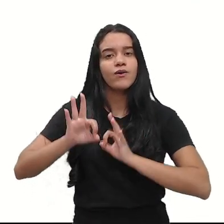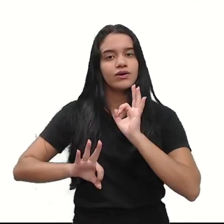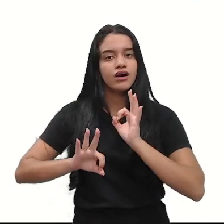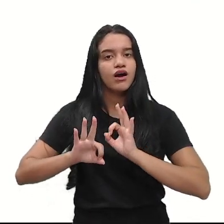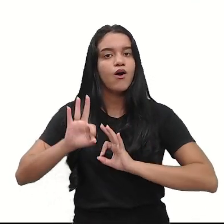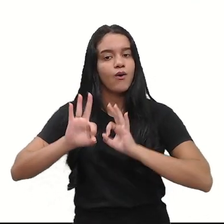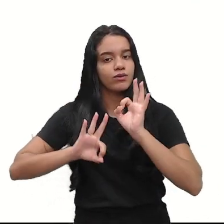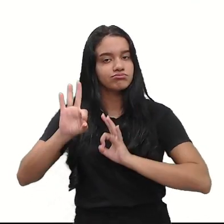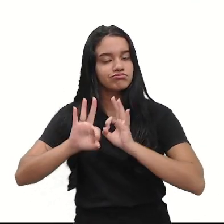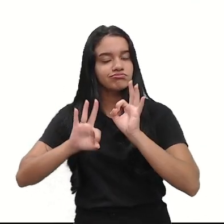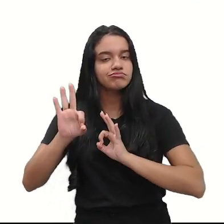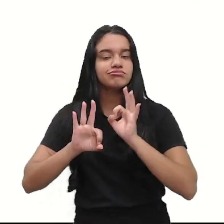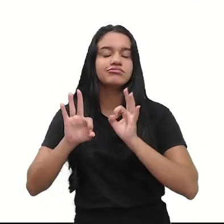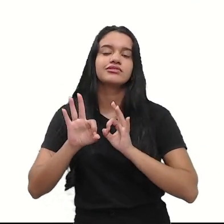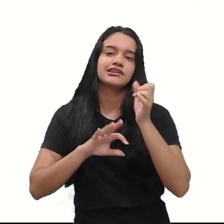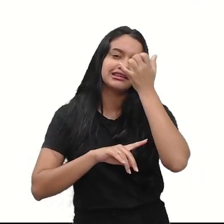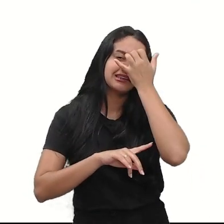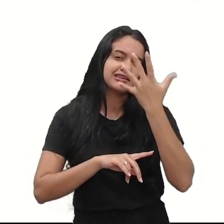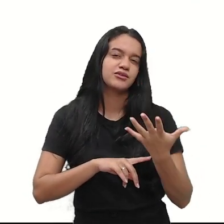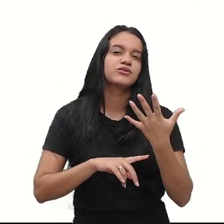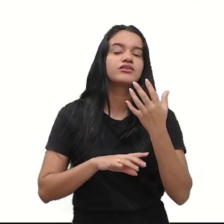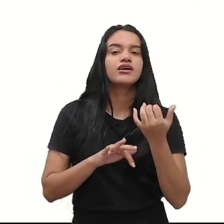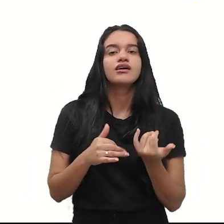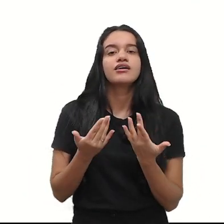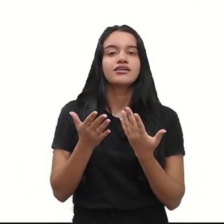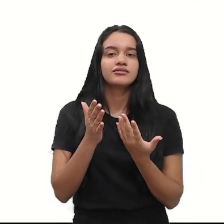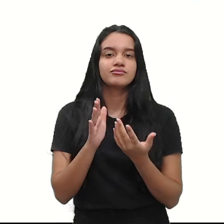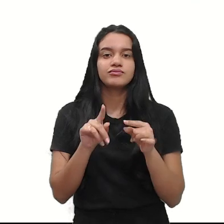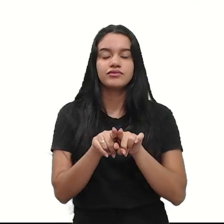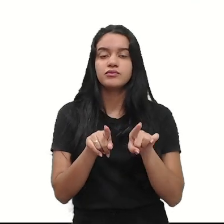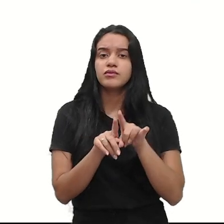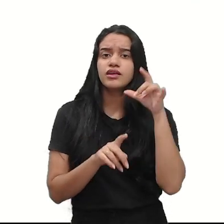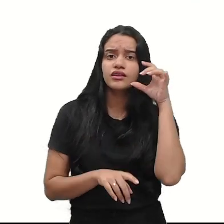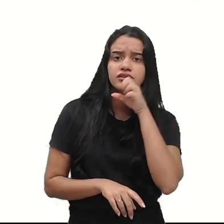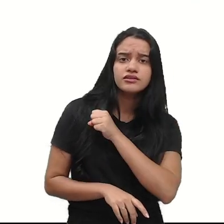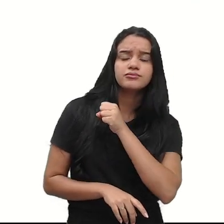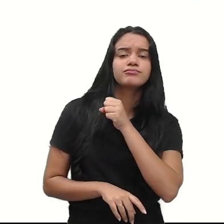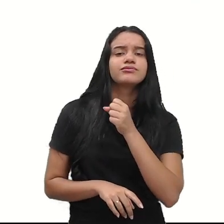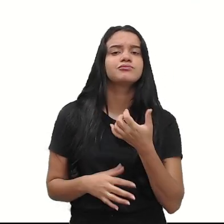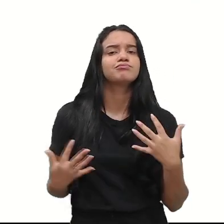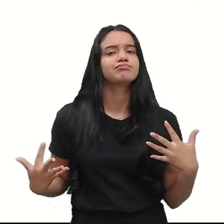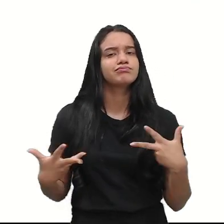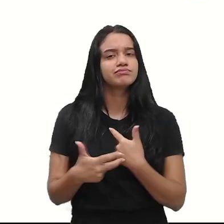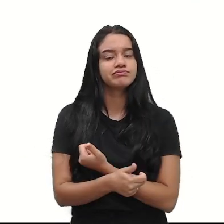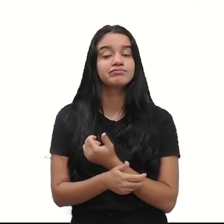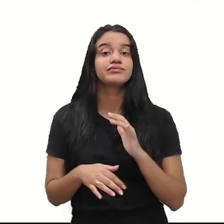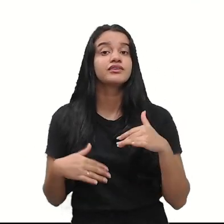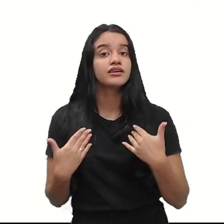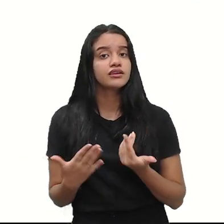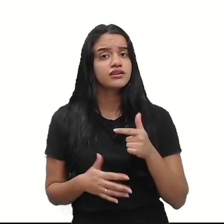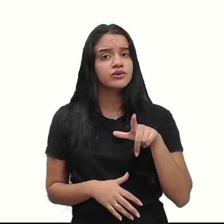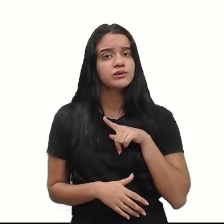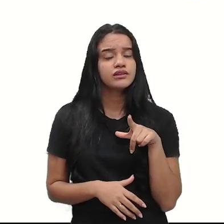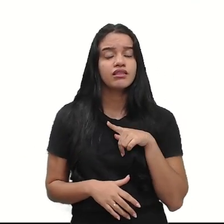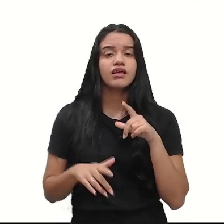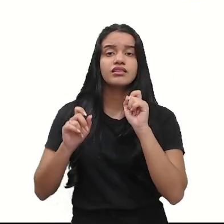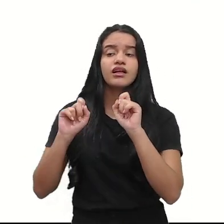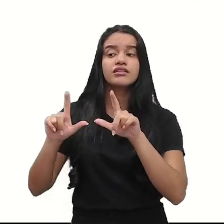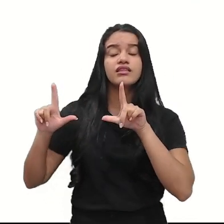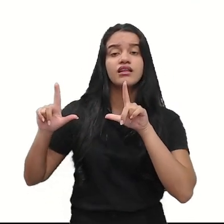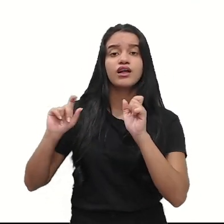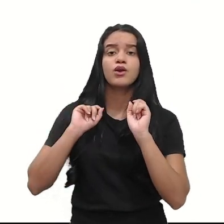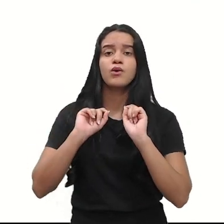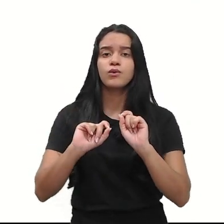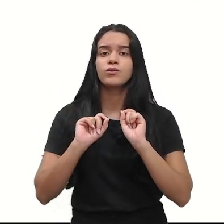lógica, simples, facilitando a criação de designs de forma rápida e eficiente. Então ali a gente tem na tela